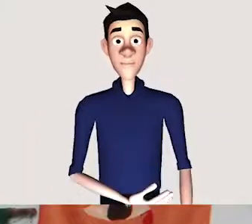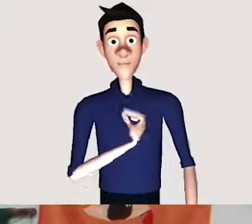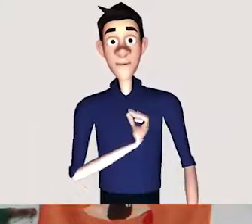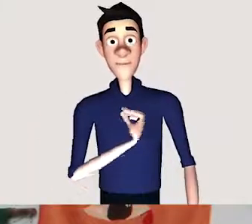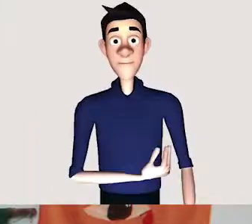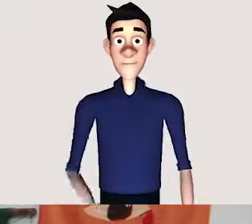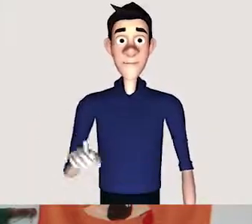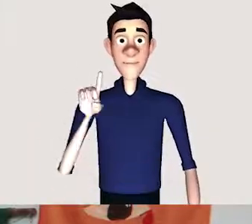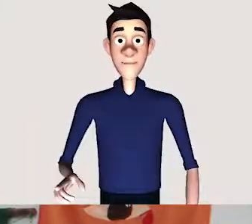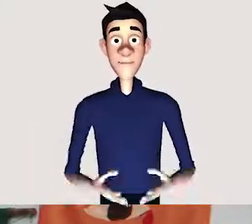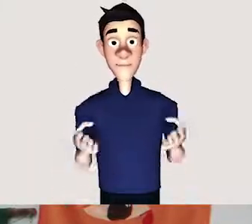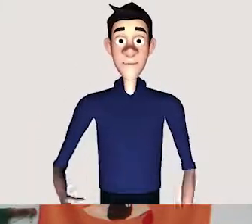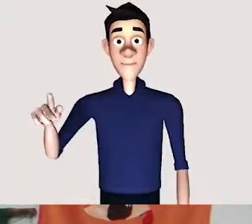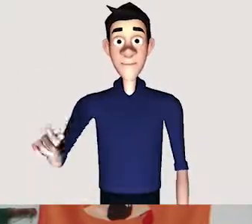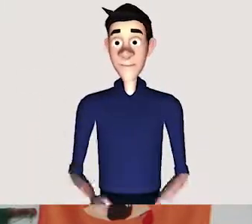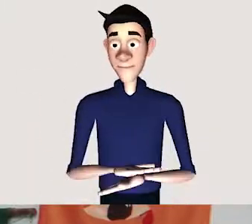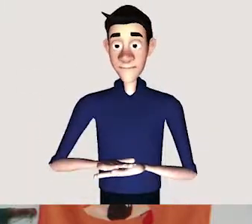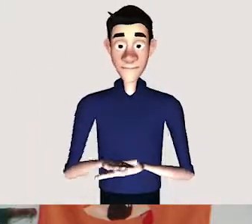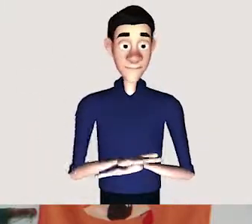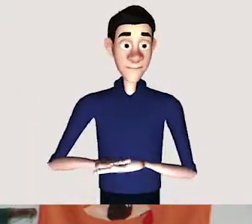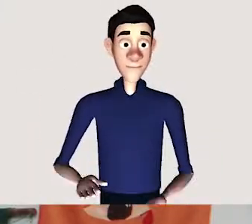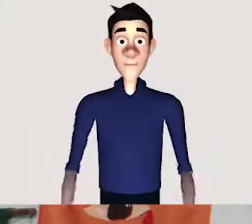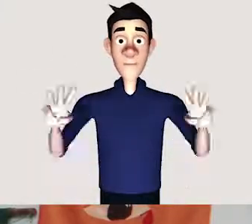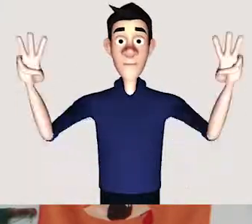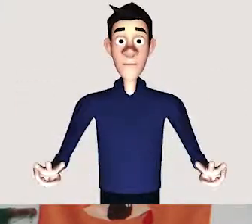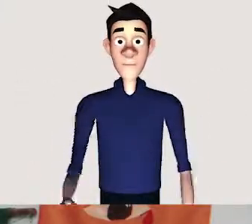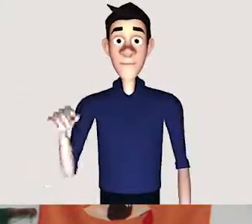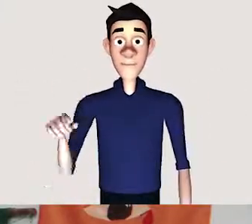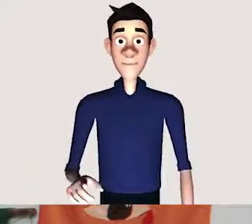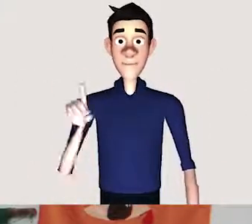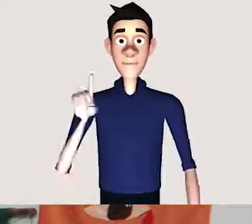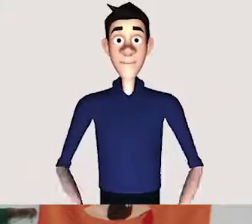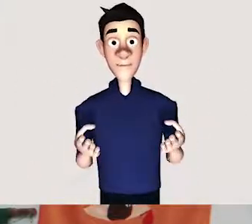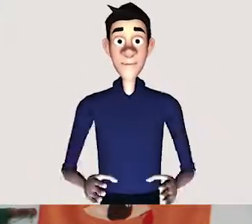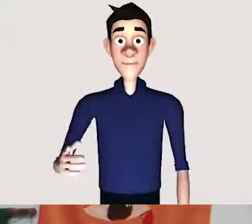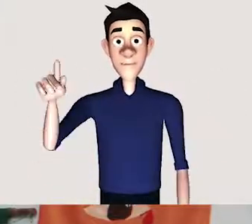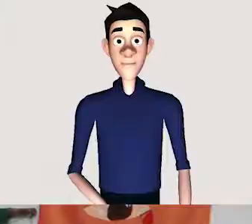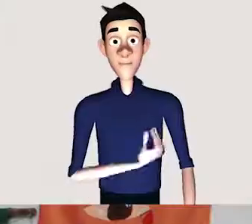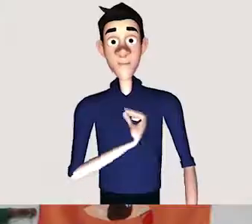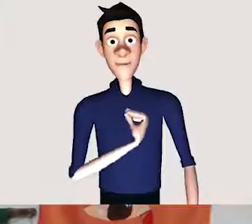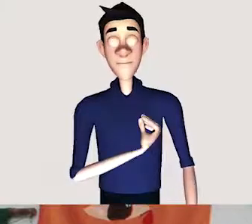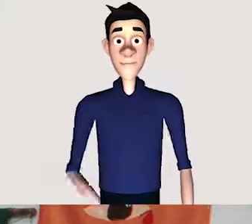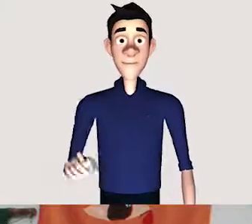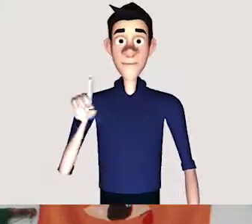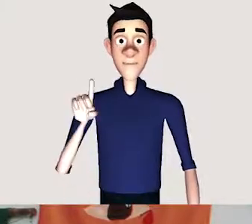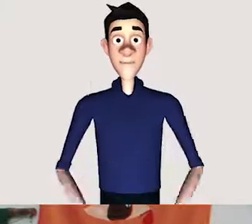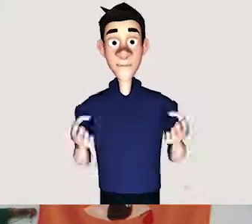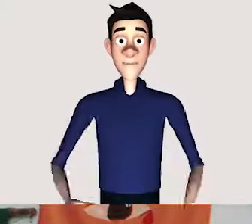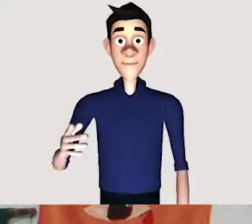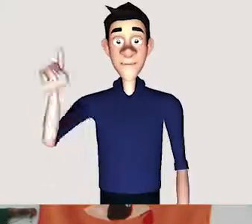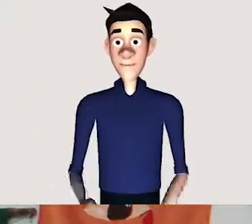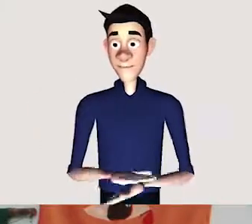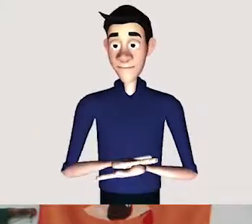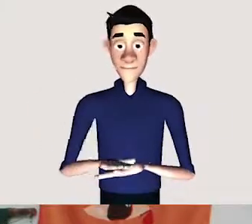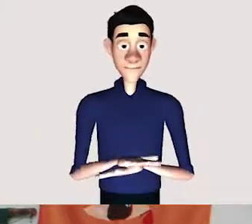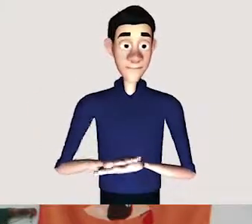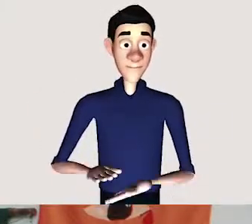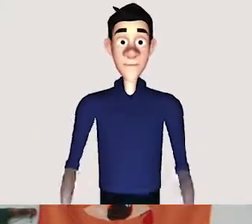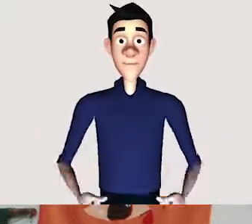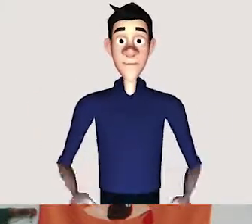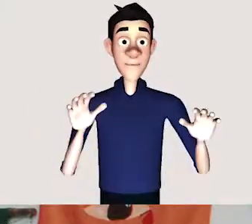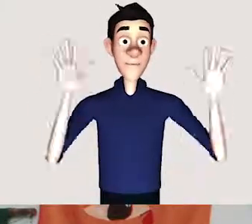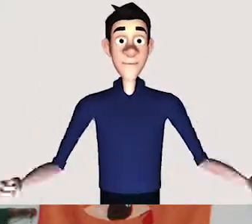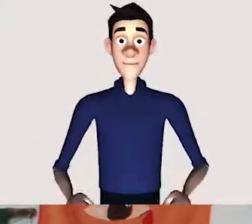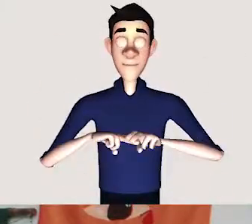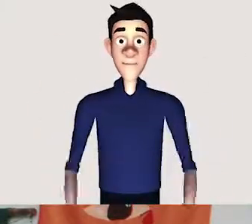fundamentais. Isso tudo poderia ser sintetizado numa expressão, que é a museologia que não